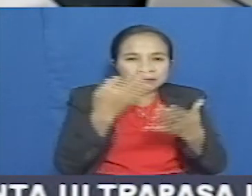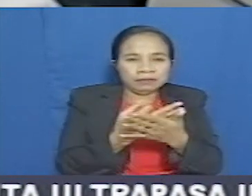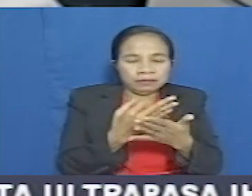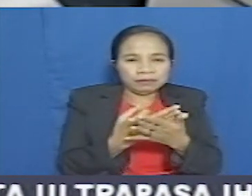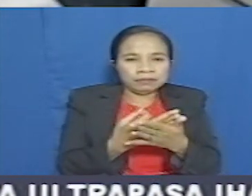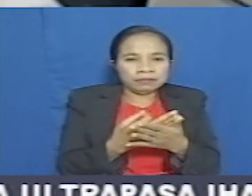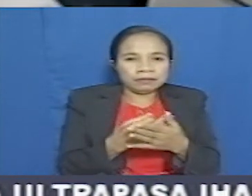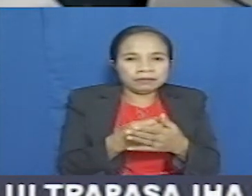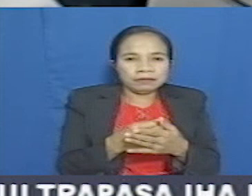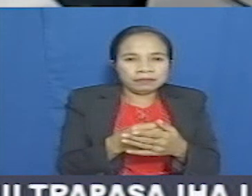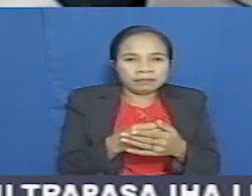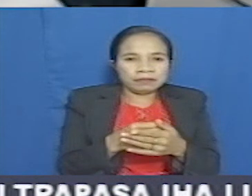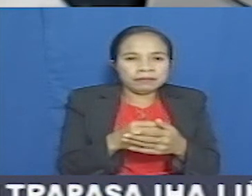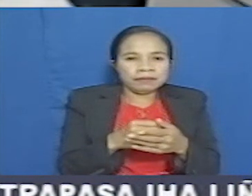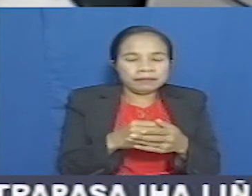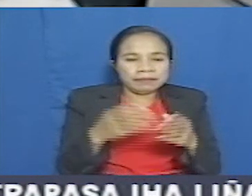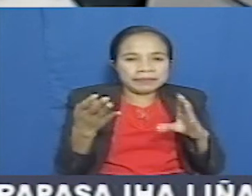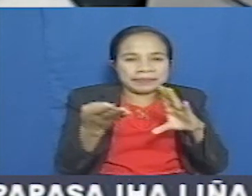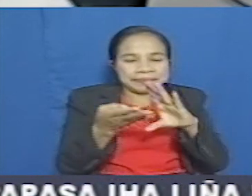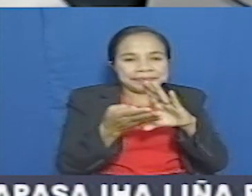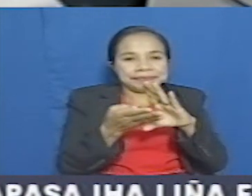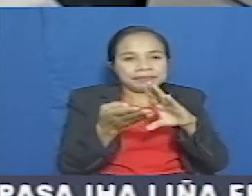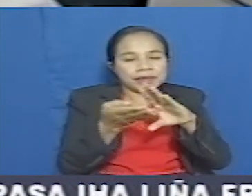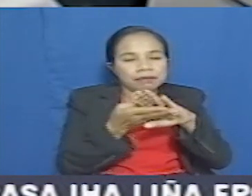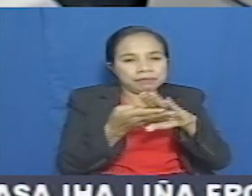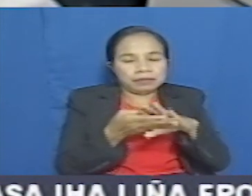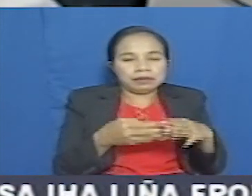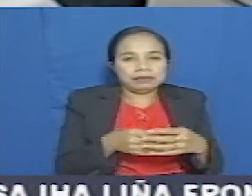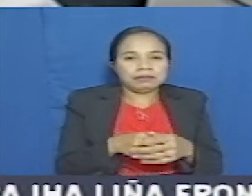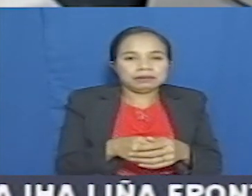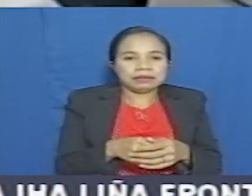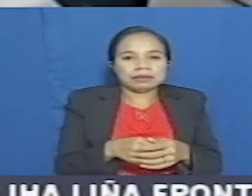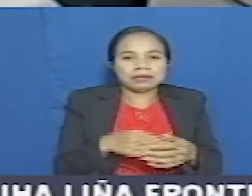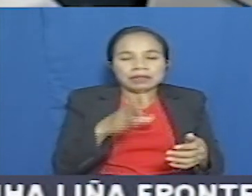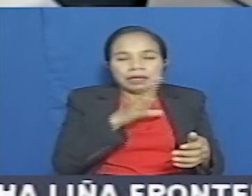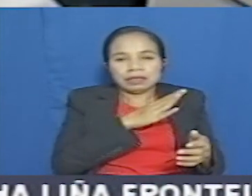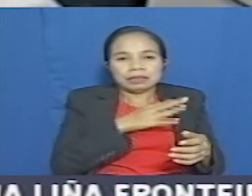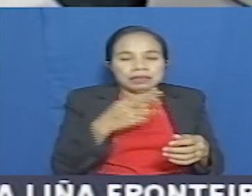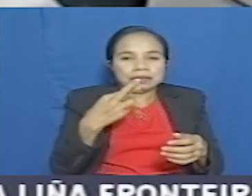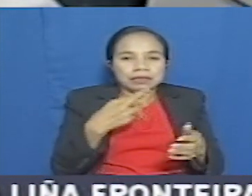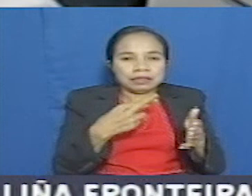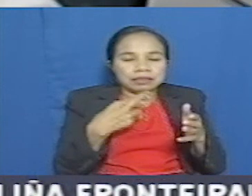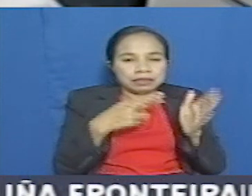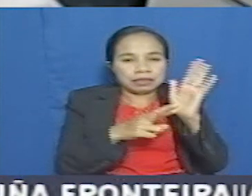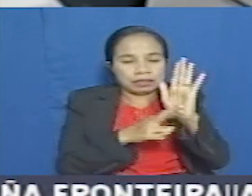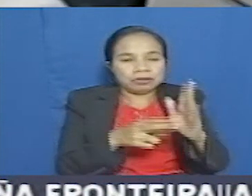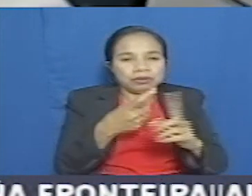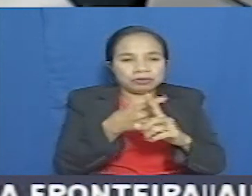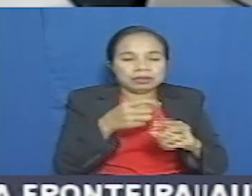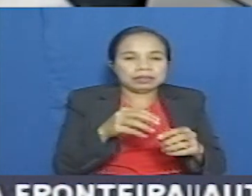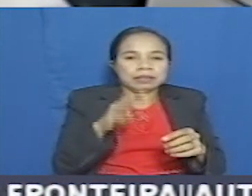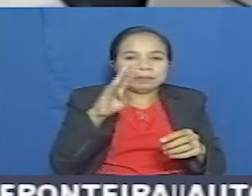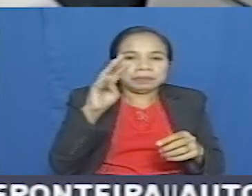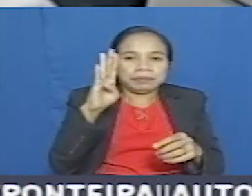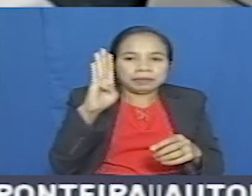osaneca deposita fali osané não está em ela relatório usi BNCTL usi MSSI usi resultado